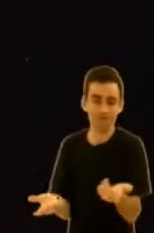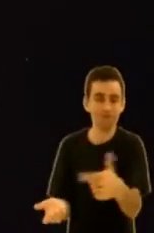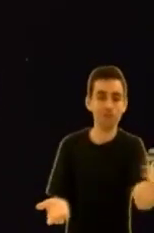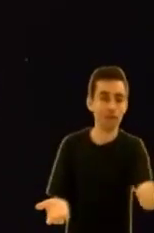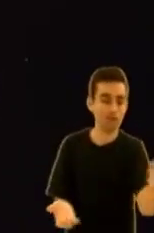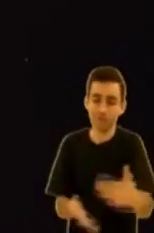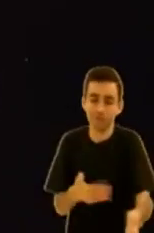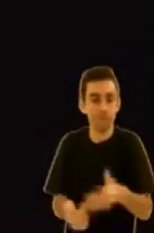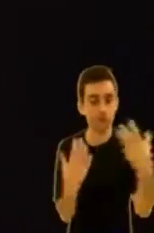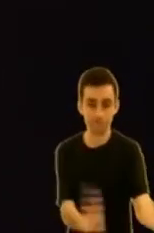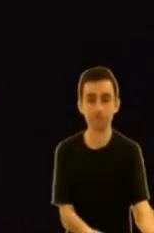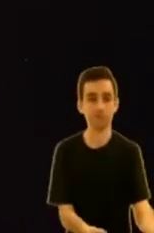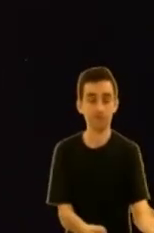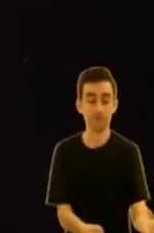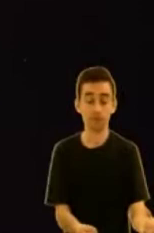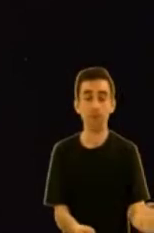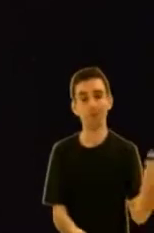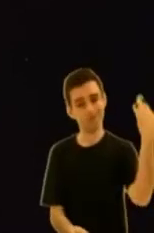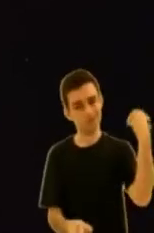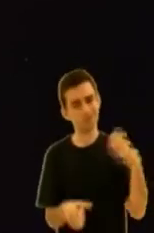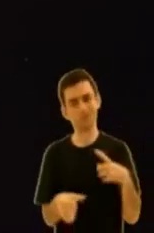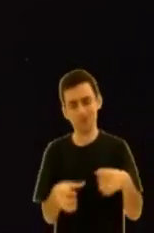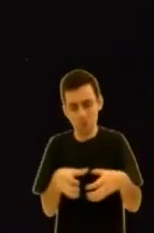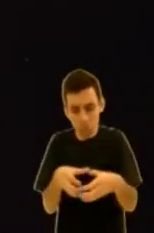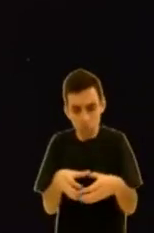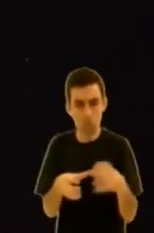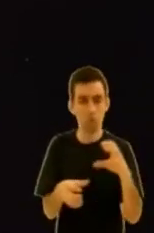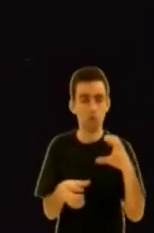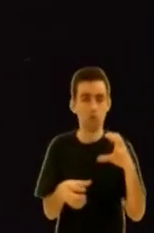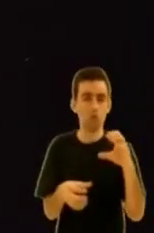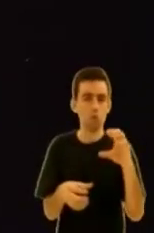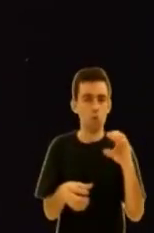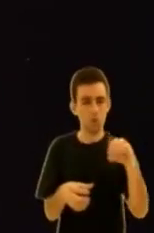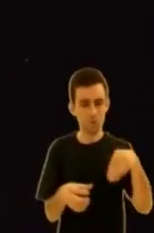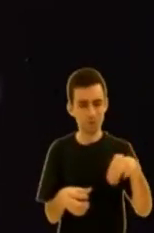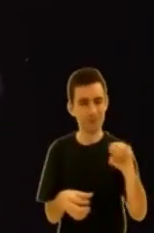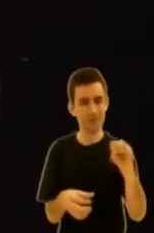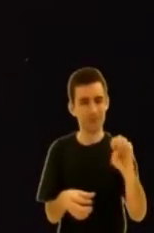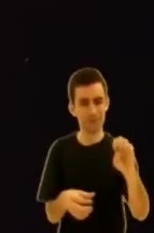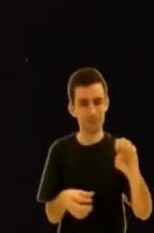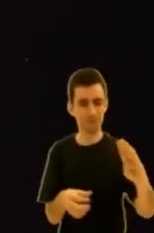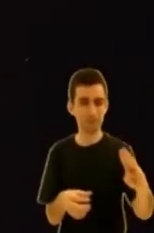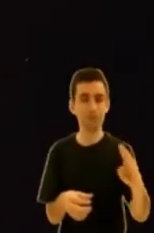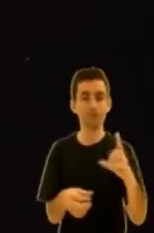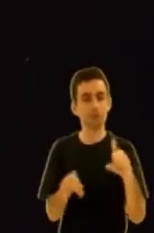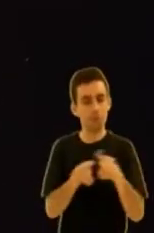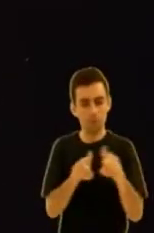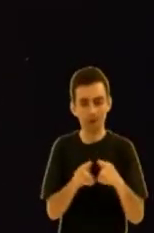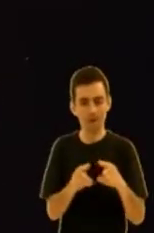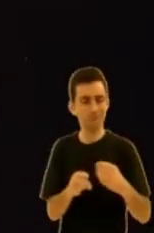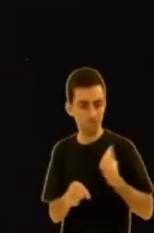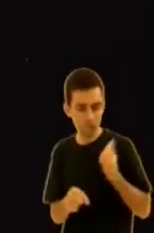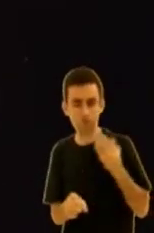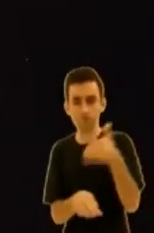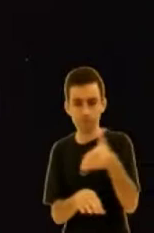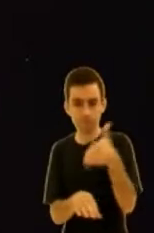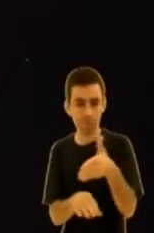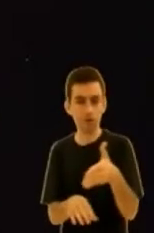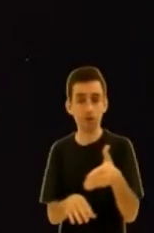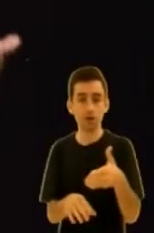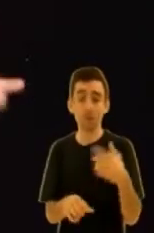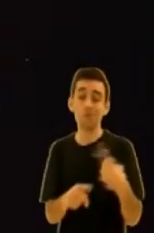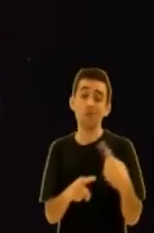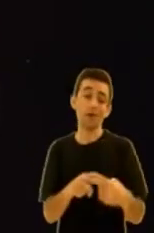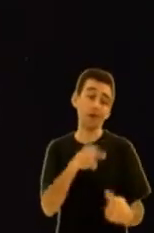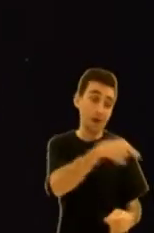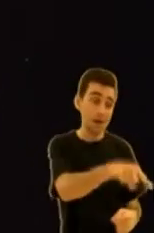num grupo que a Undime participou, o Consed participou, para desenvolver uma metodologia única que permitisse ao